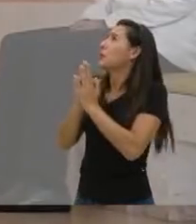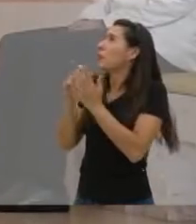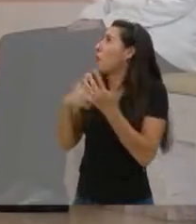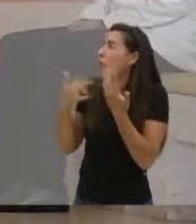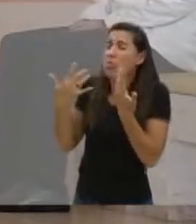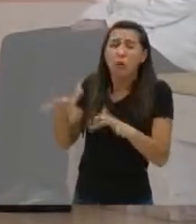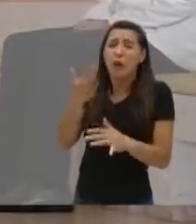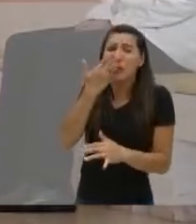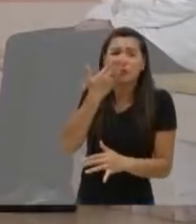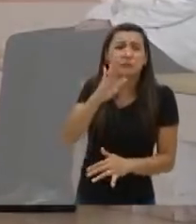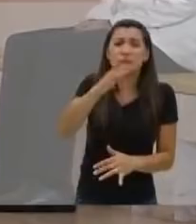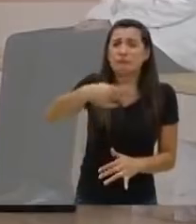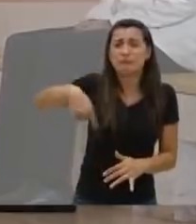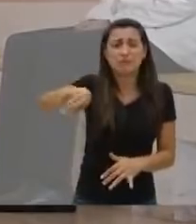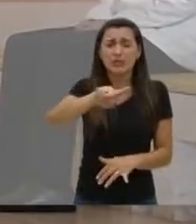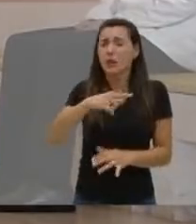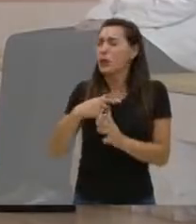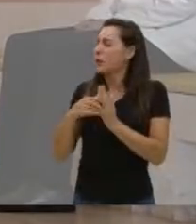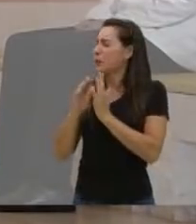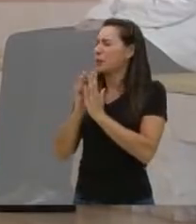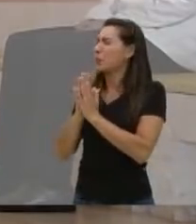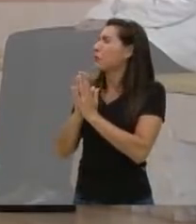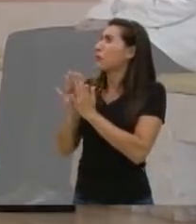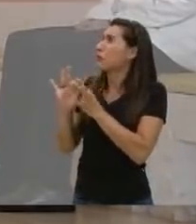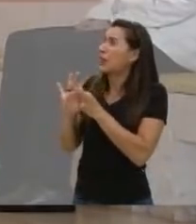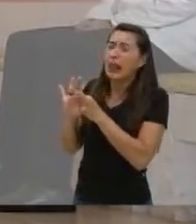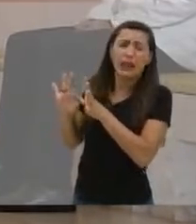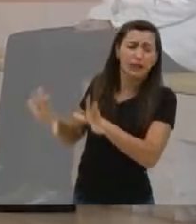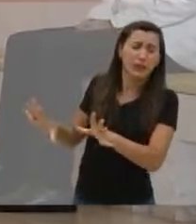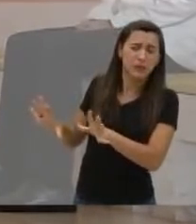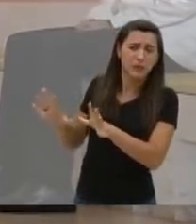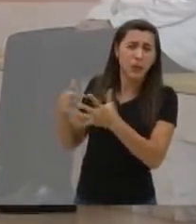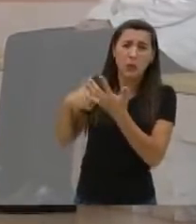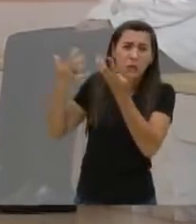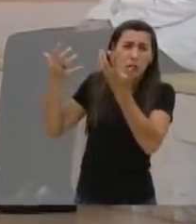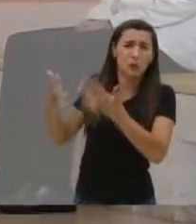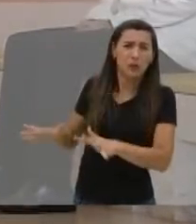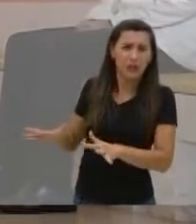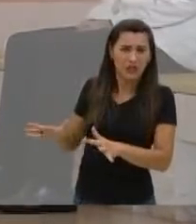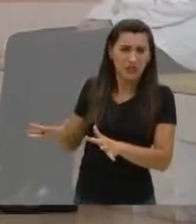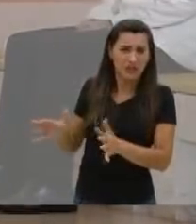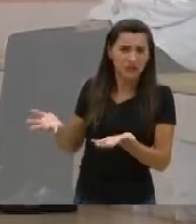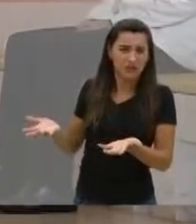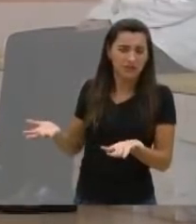traição, livra de ser um grão de trigo caído na terra, livra-me, Pai.